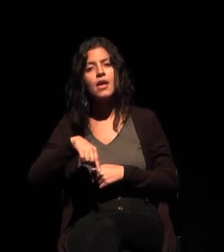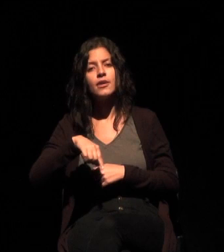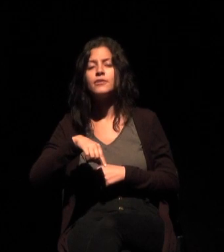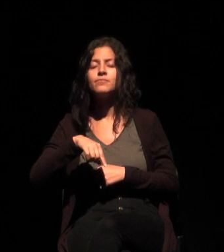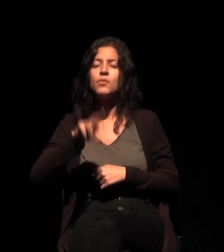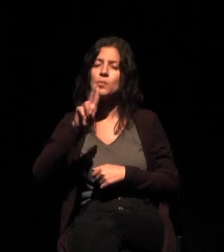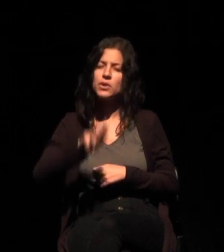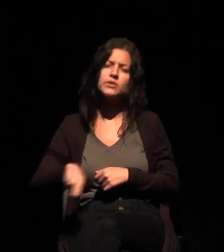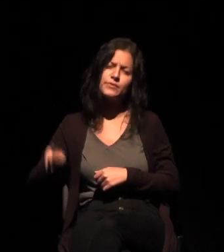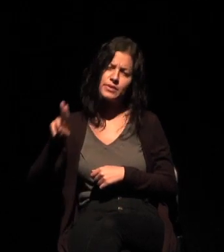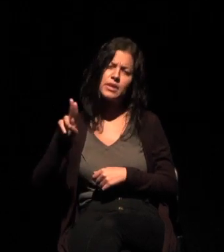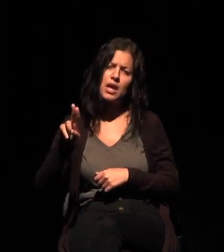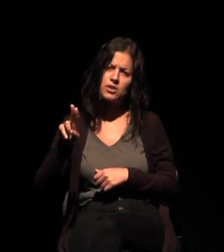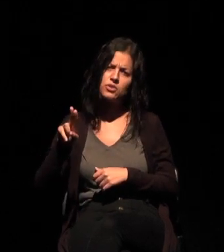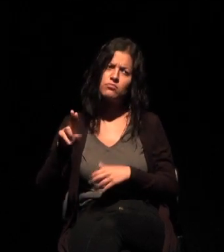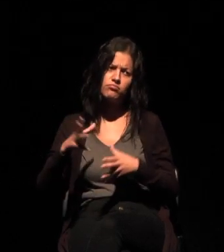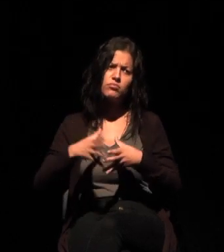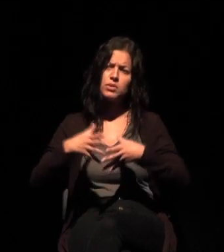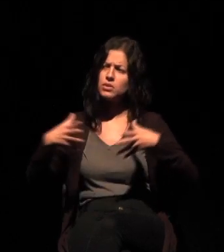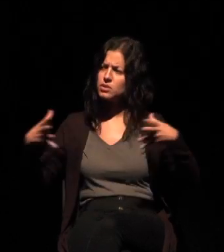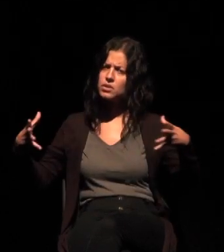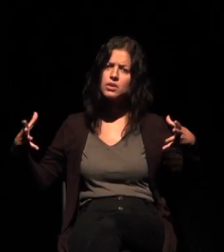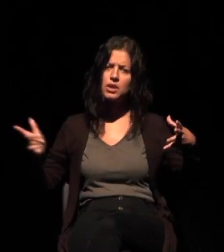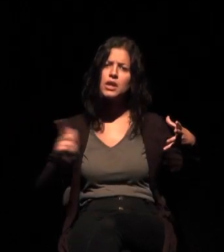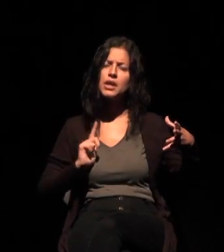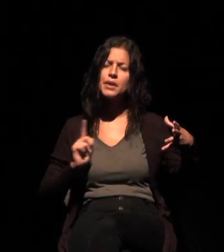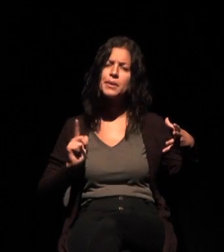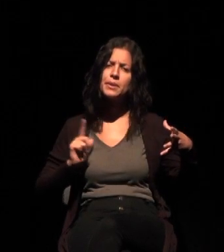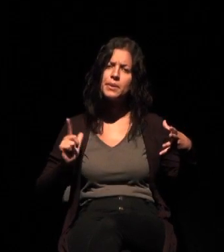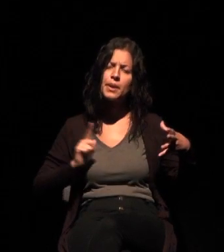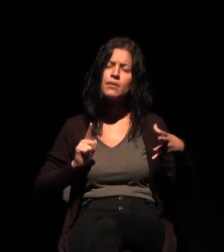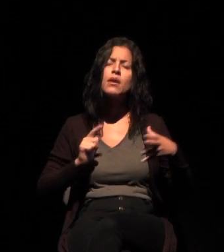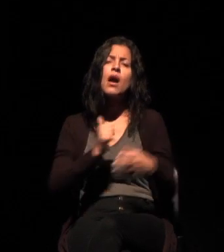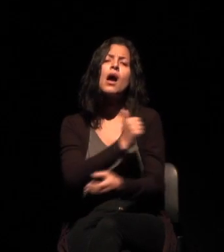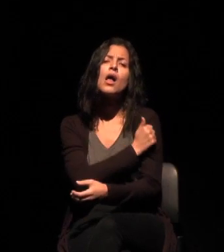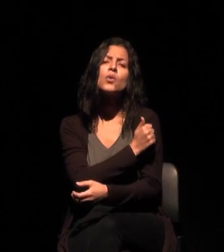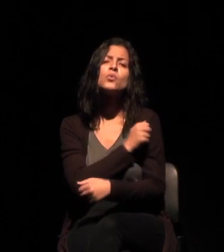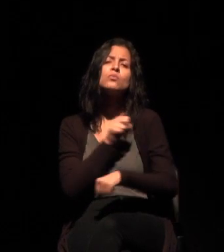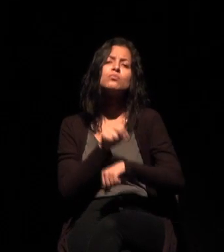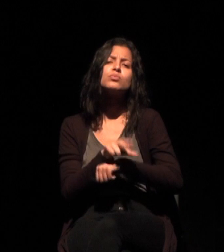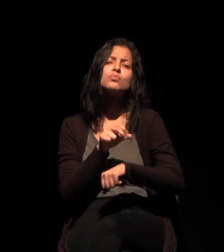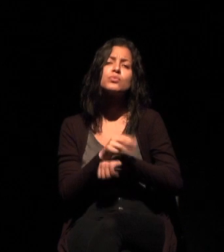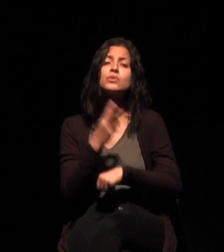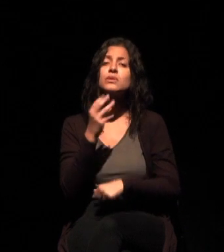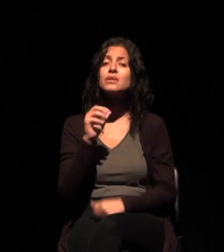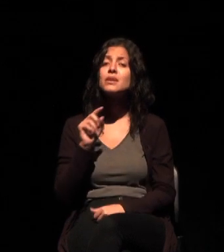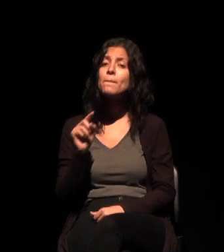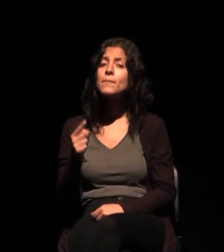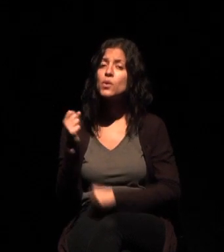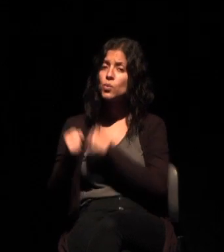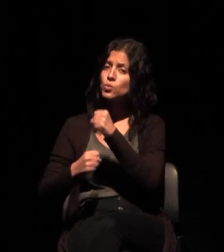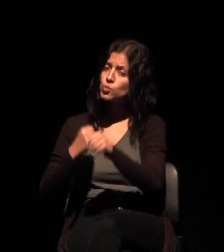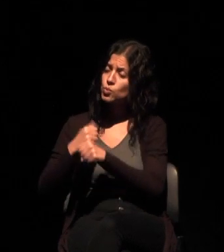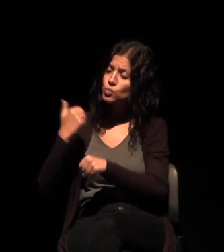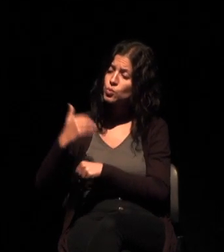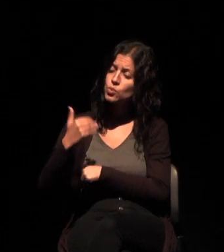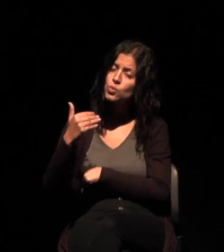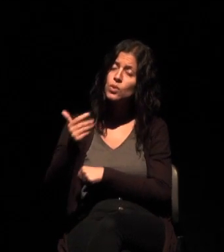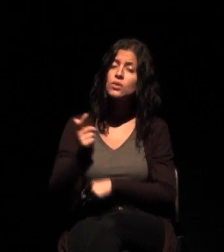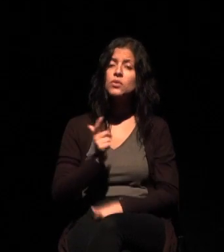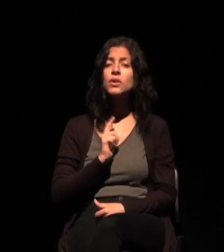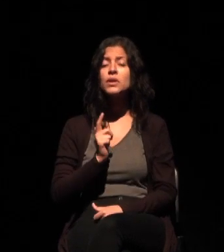grande é uma cidade que acolhe cerca de 30 mil estudantes todos os anos está dividido em